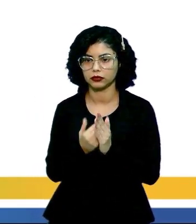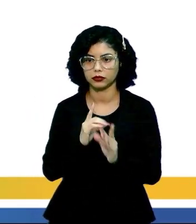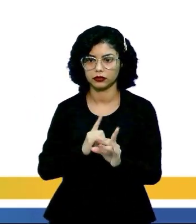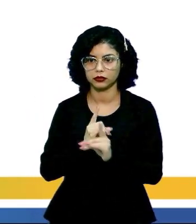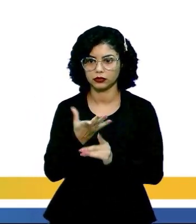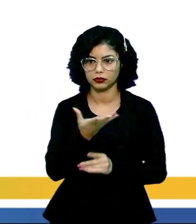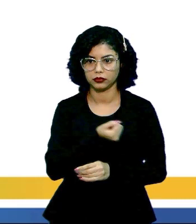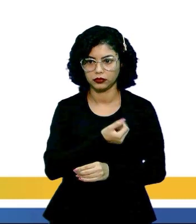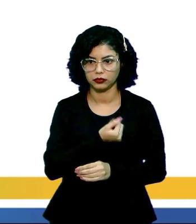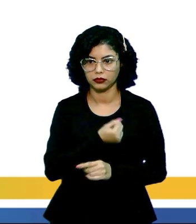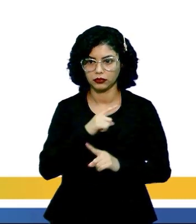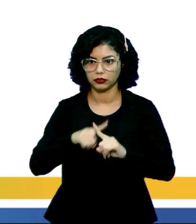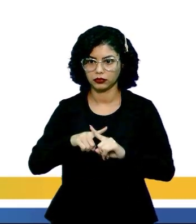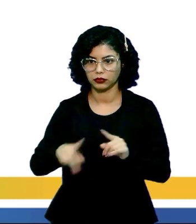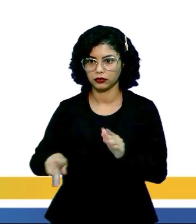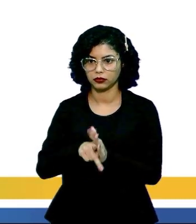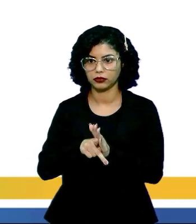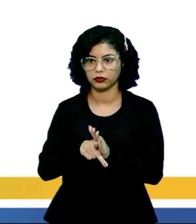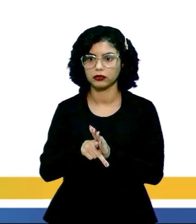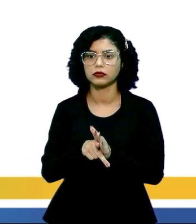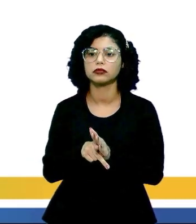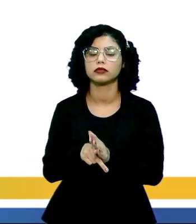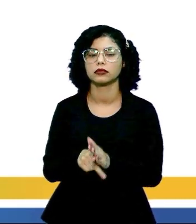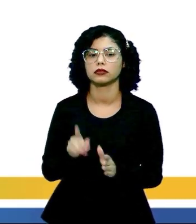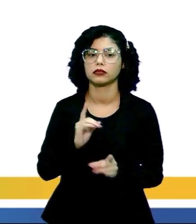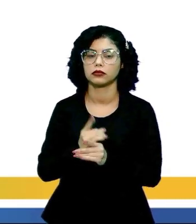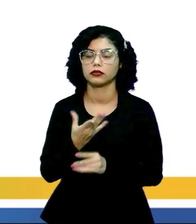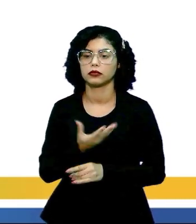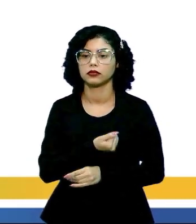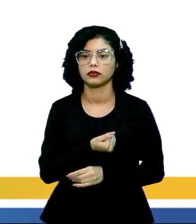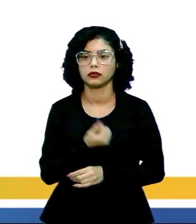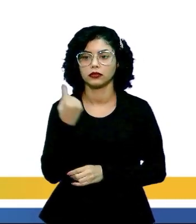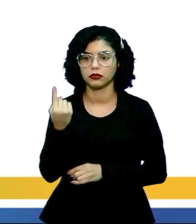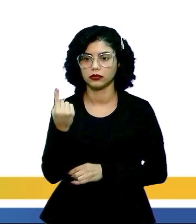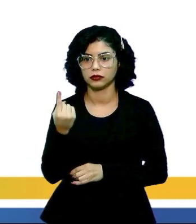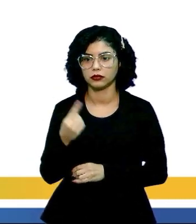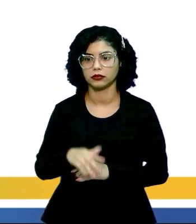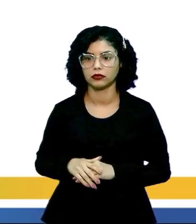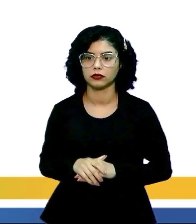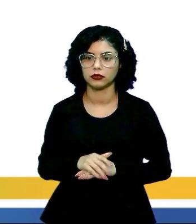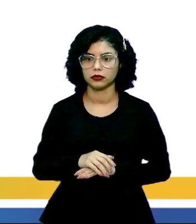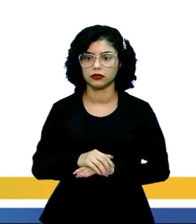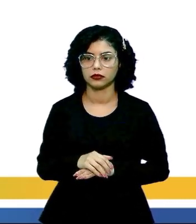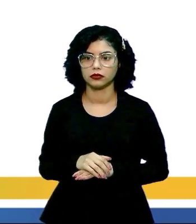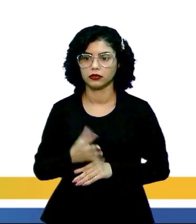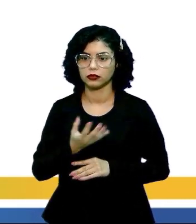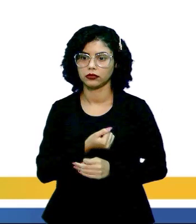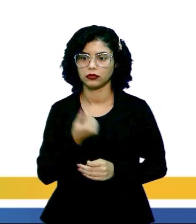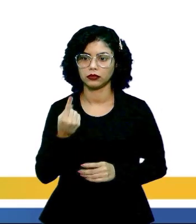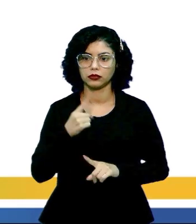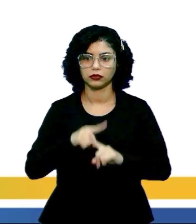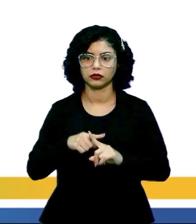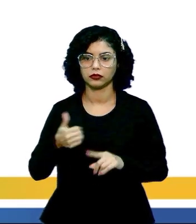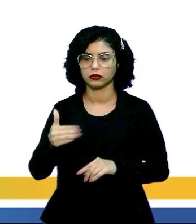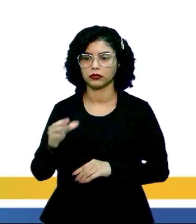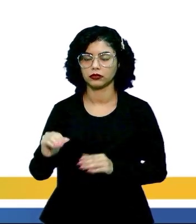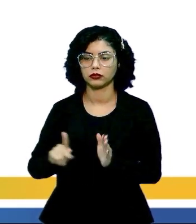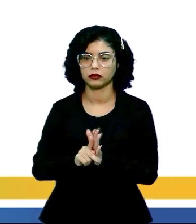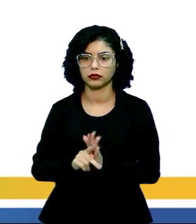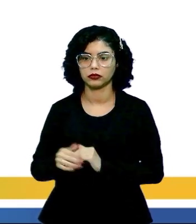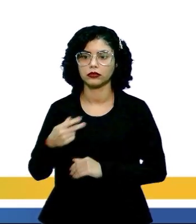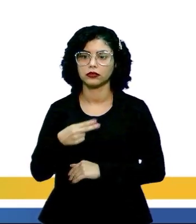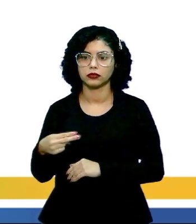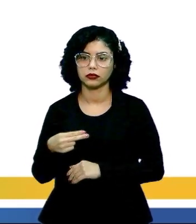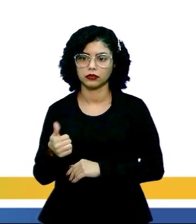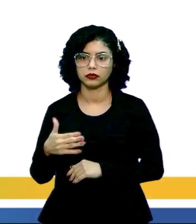uma numeração para multiplicar por ele. Ou seja, a gente vai achar o próprio número 1. O número 1 multiplicado pelo 10 vai ser ele